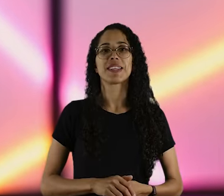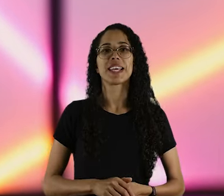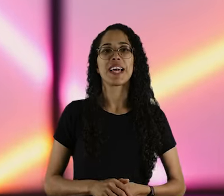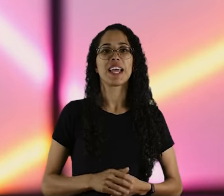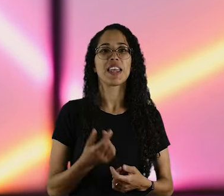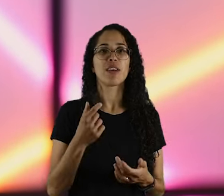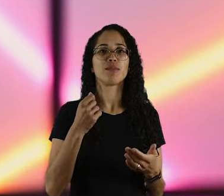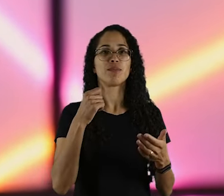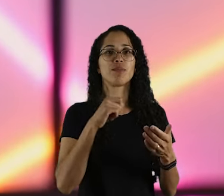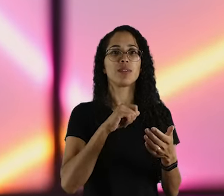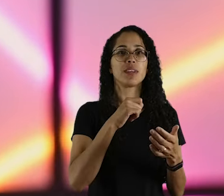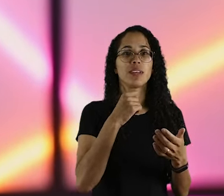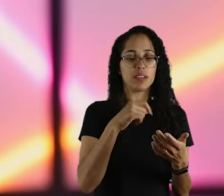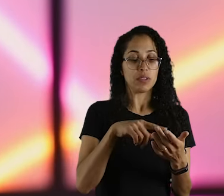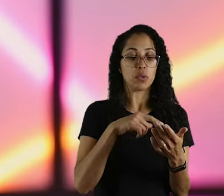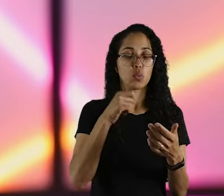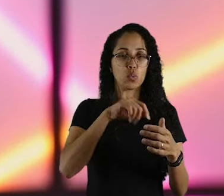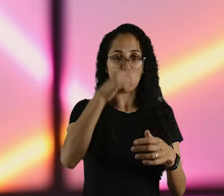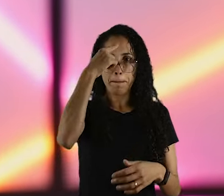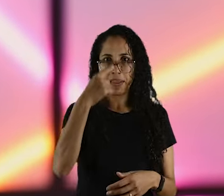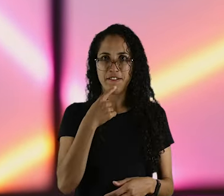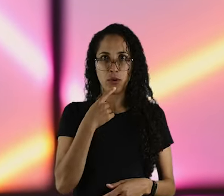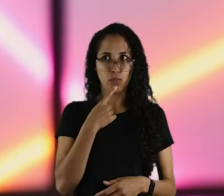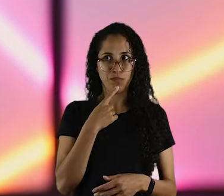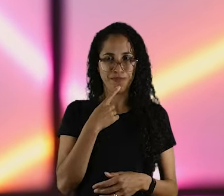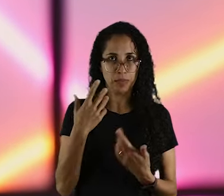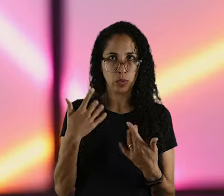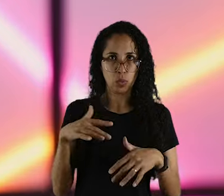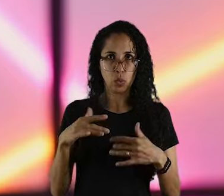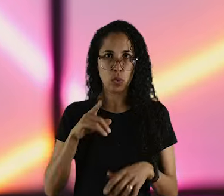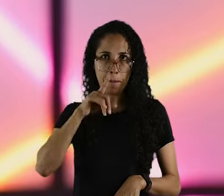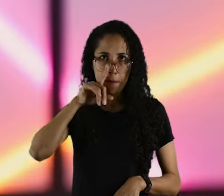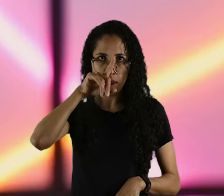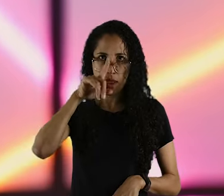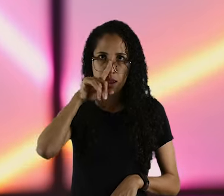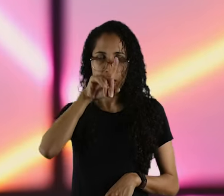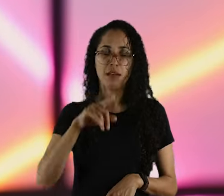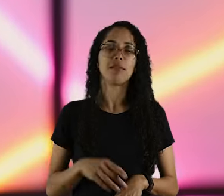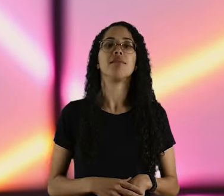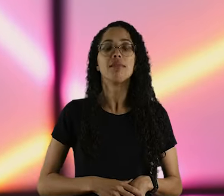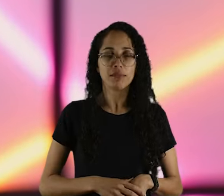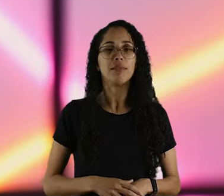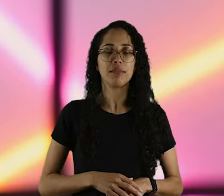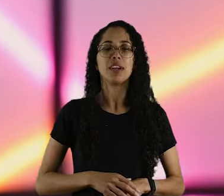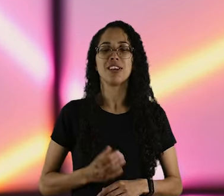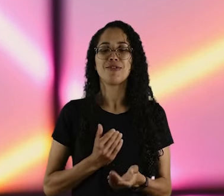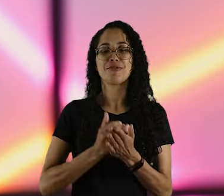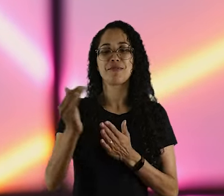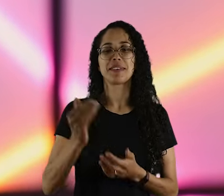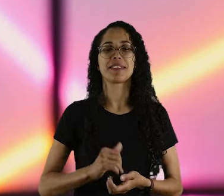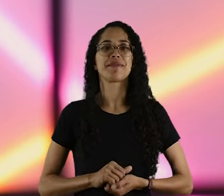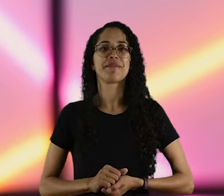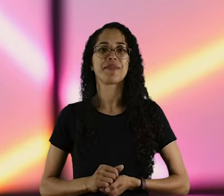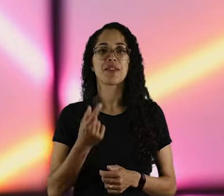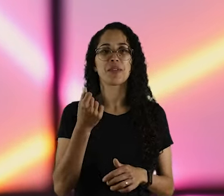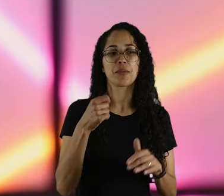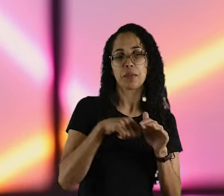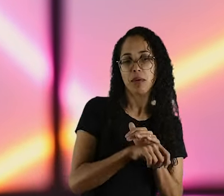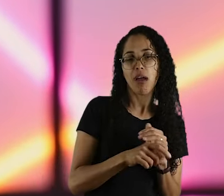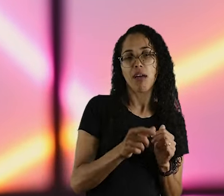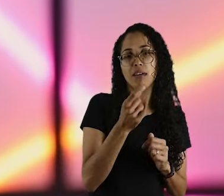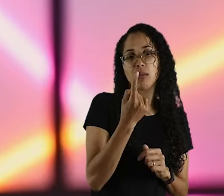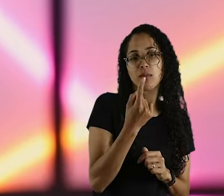investidor, aí só coloquei a coisa tipo bem agressivo, né? Para poder liberar. Aí comecei. Eu comecei uma